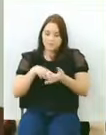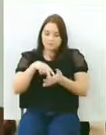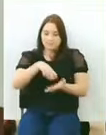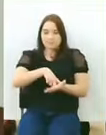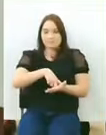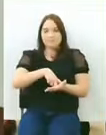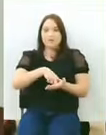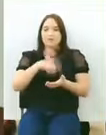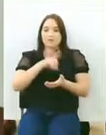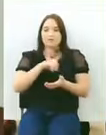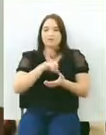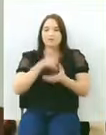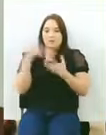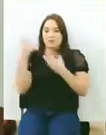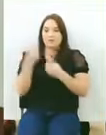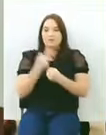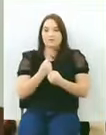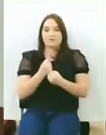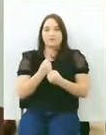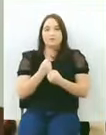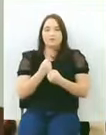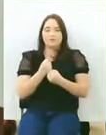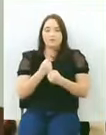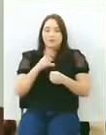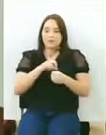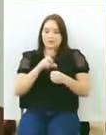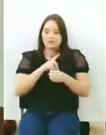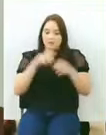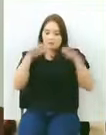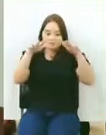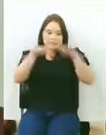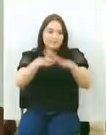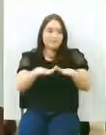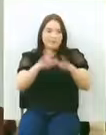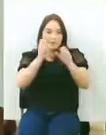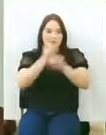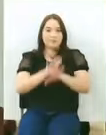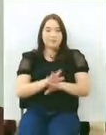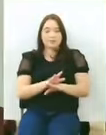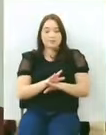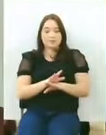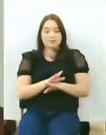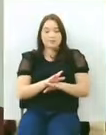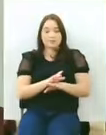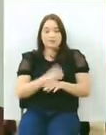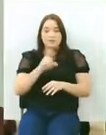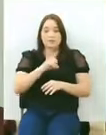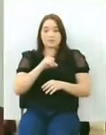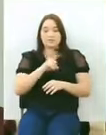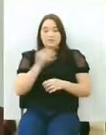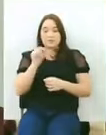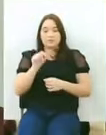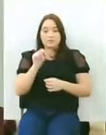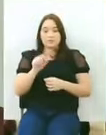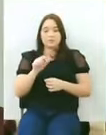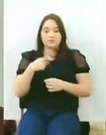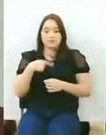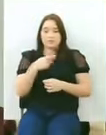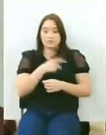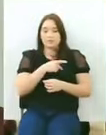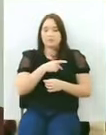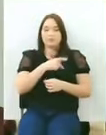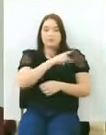se ajoelham e recebem a imposição das mãos dos demais presbíteros sobre a sua cabeça. Em termos de